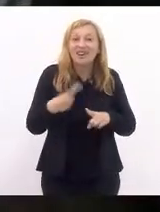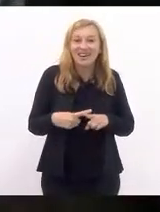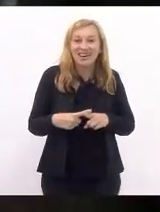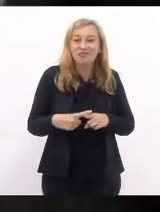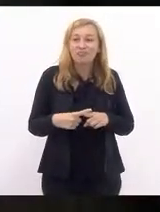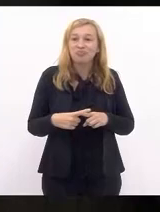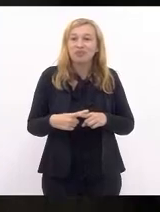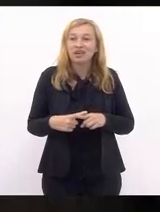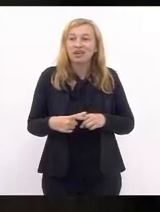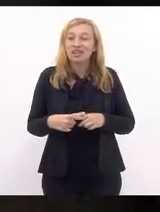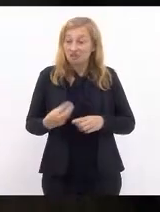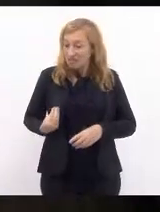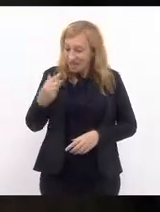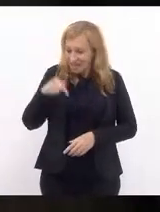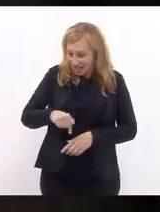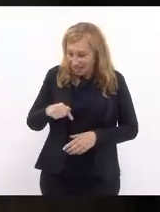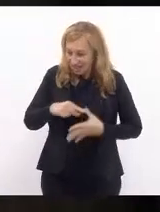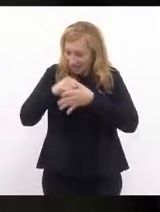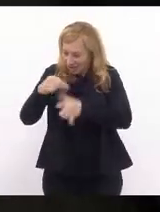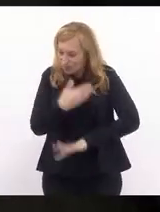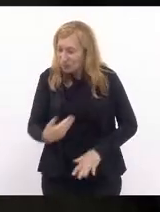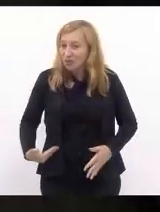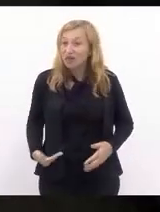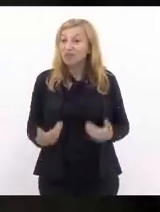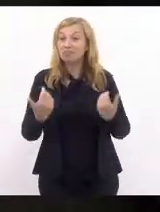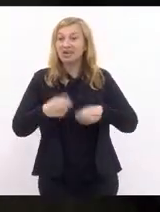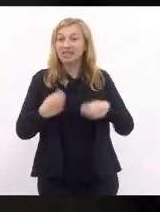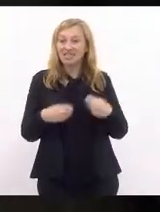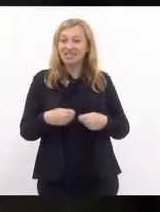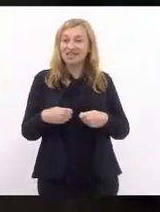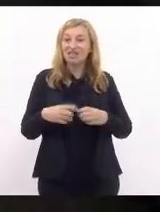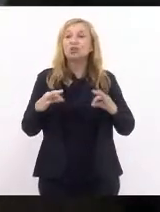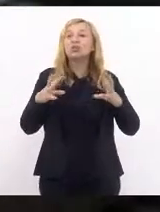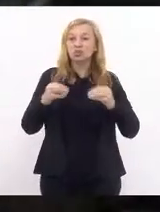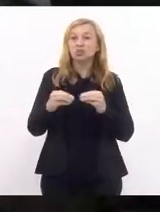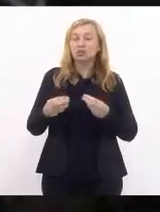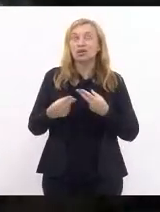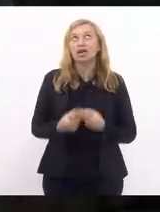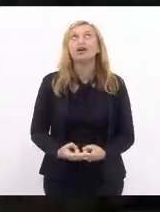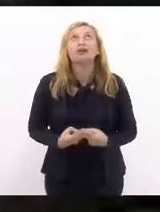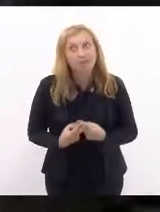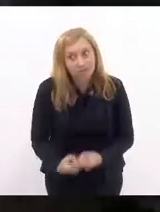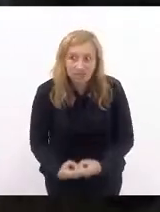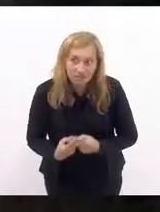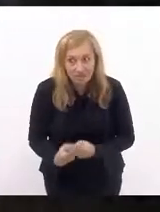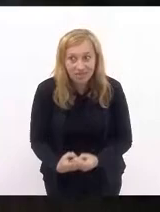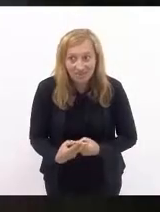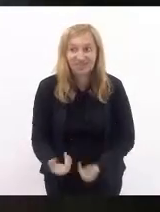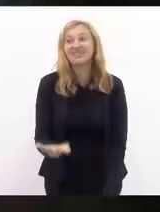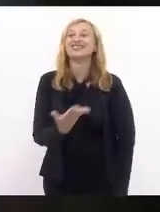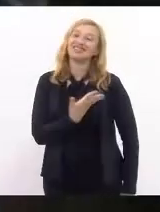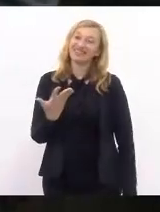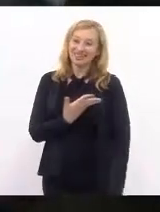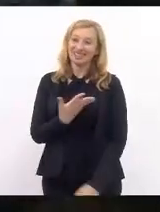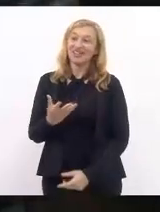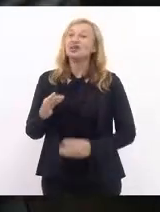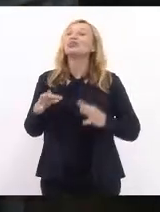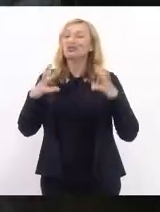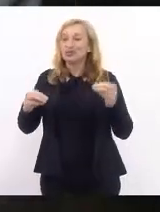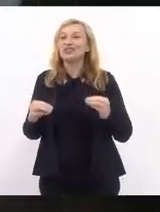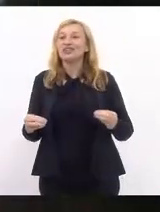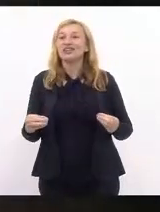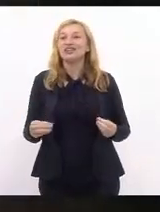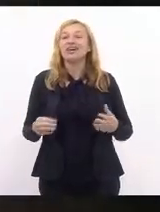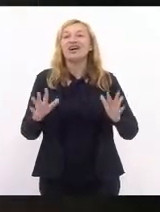a estar aqui na posição de líder do governo requer sobretudo muita paciência dos nossos colegas sobretudo